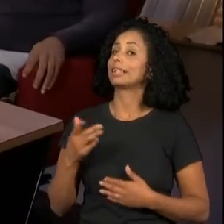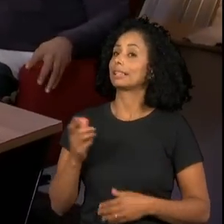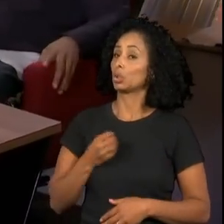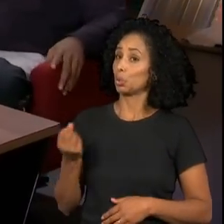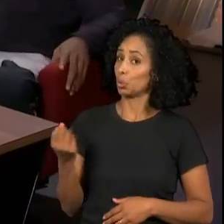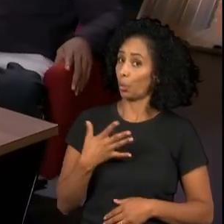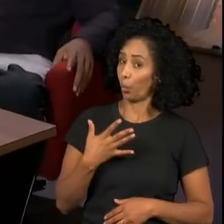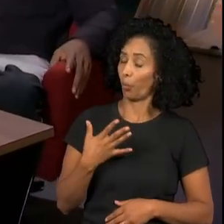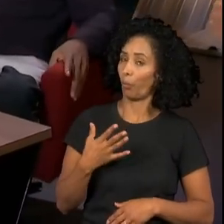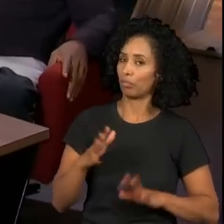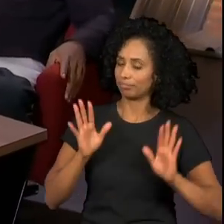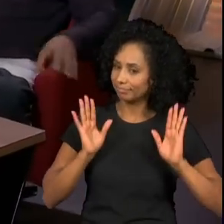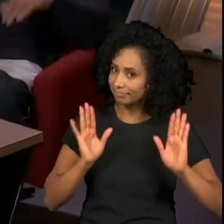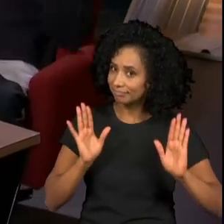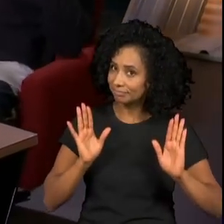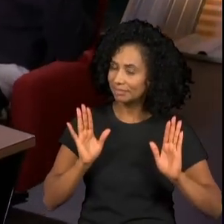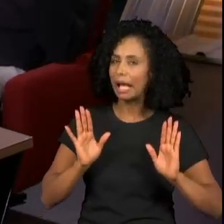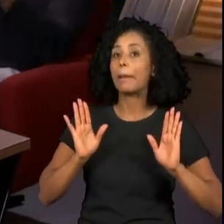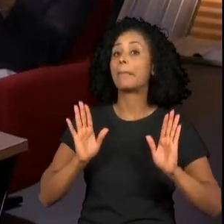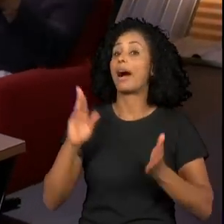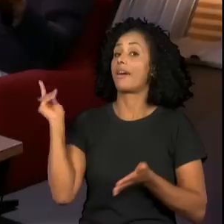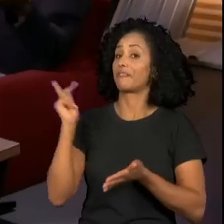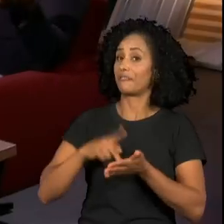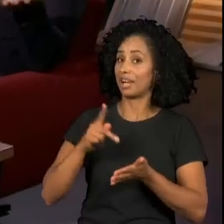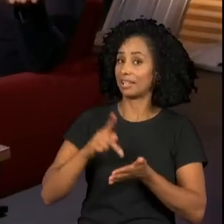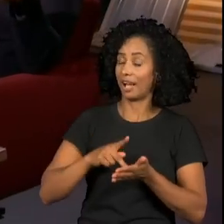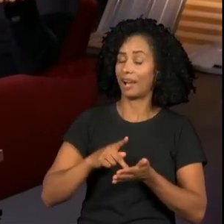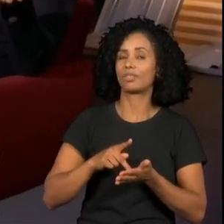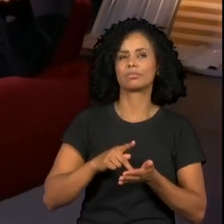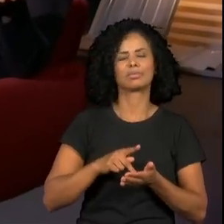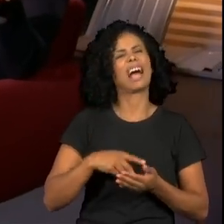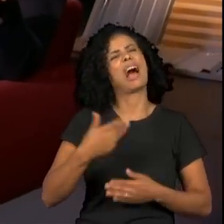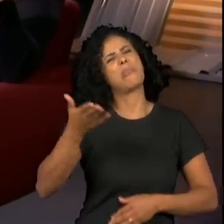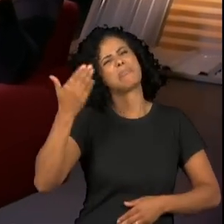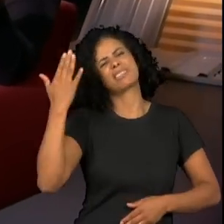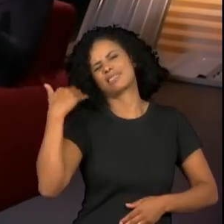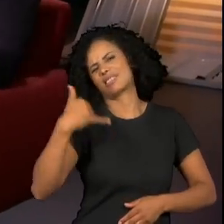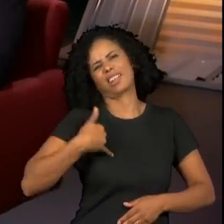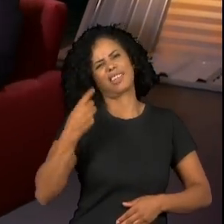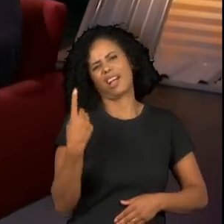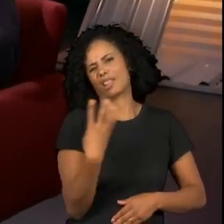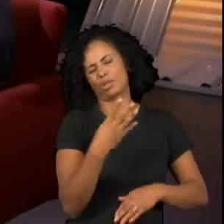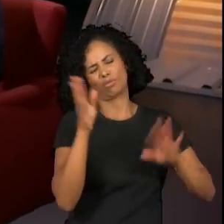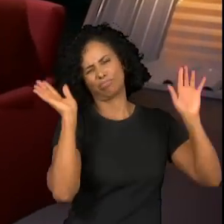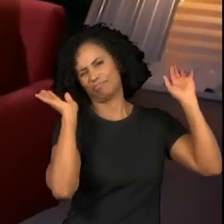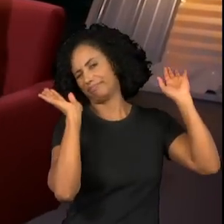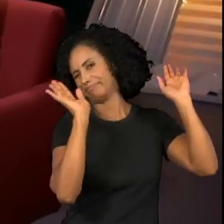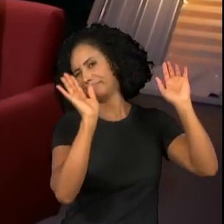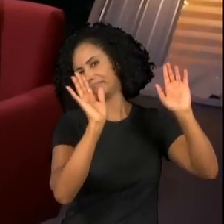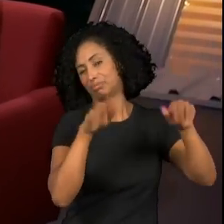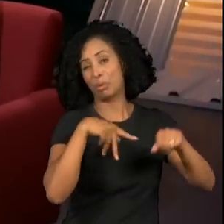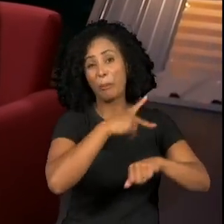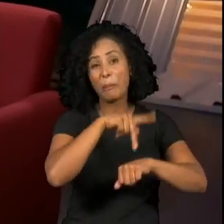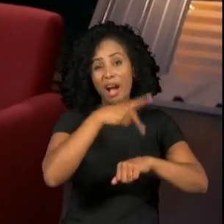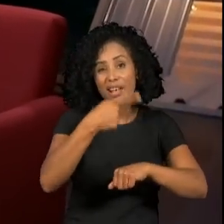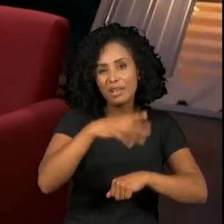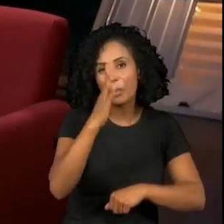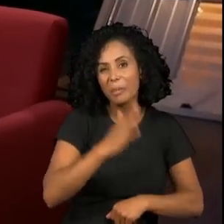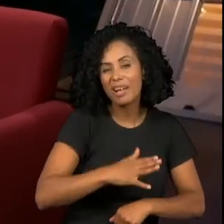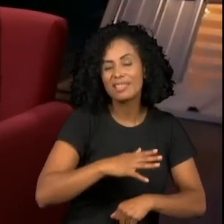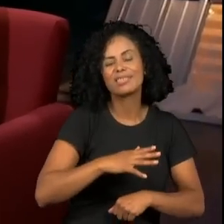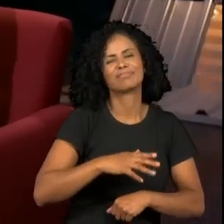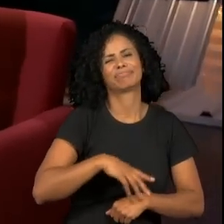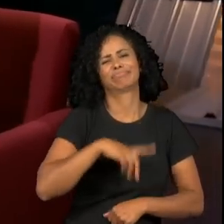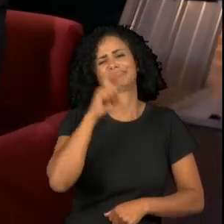É, tipo, mas era mensageiro. É, mas isso aí eu tinha 14 anos de idade. Ah. Tá ligado? Num país de tanta mentira como essa, como o